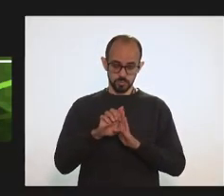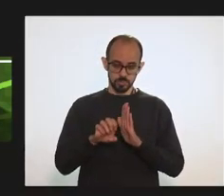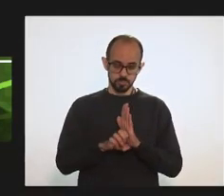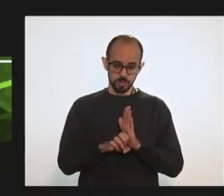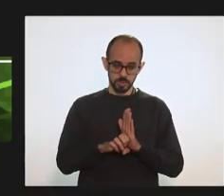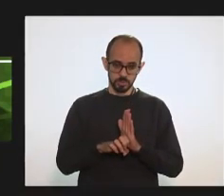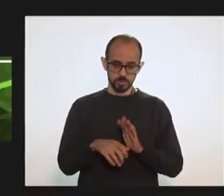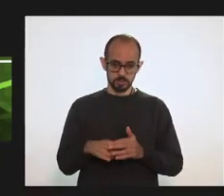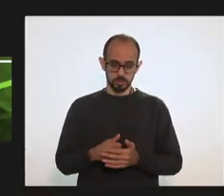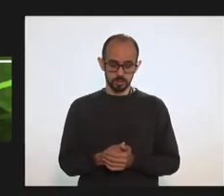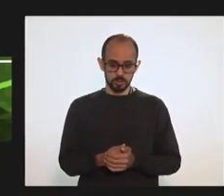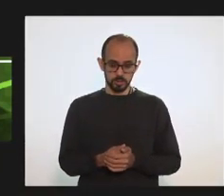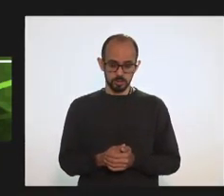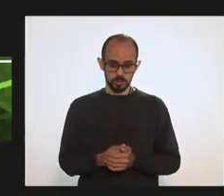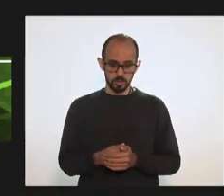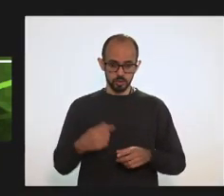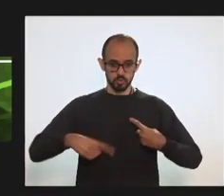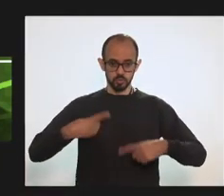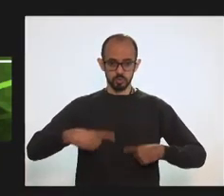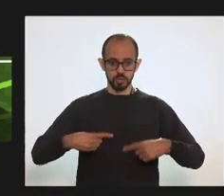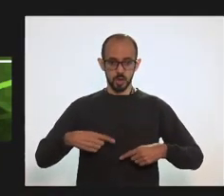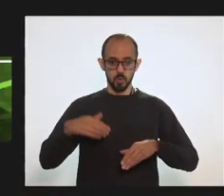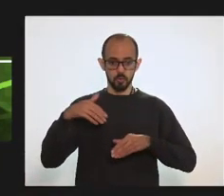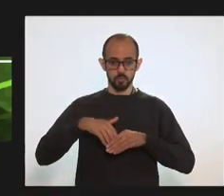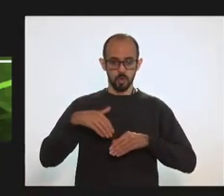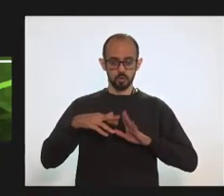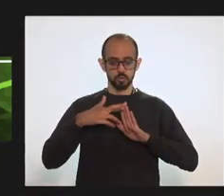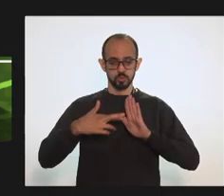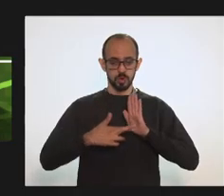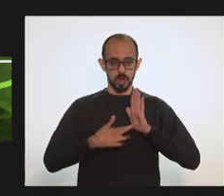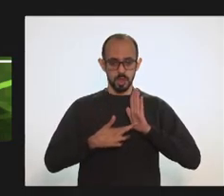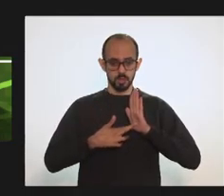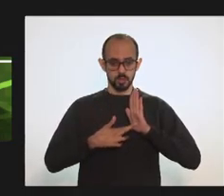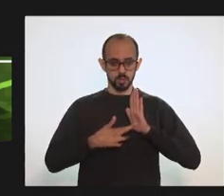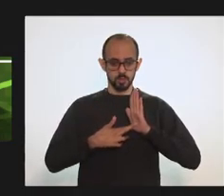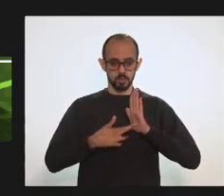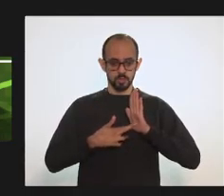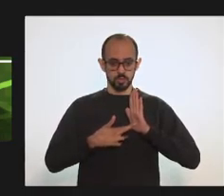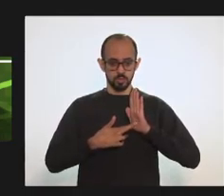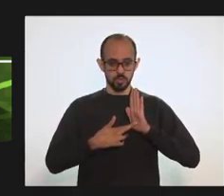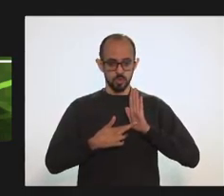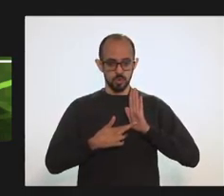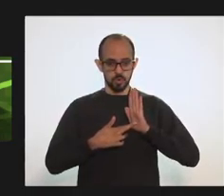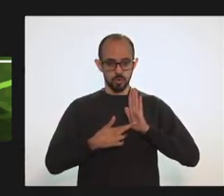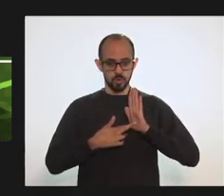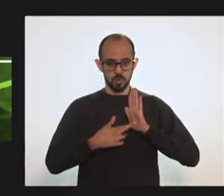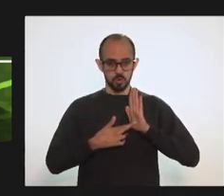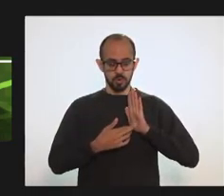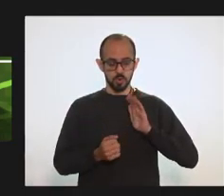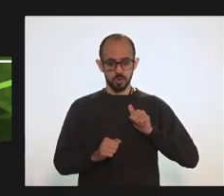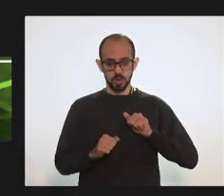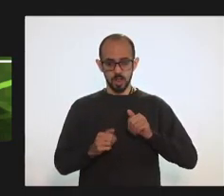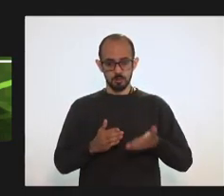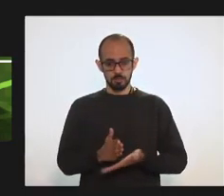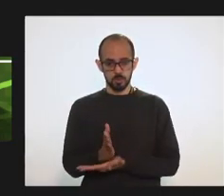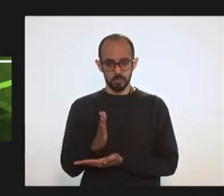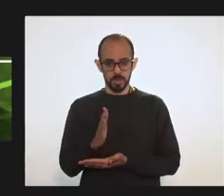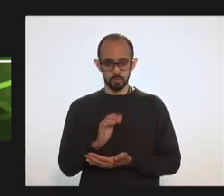projeto de lei número 2895, de 2014. Parecer favorável às emendas.